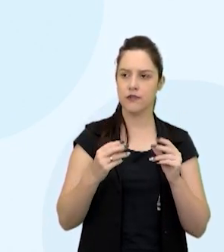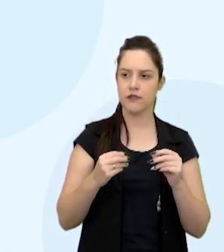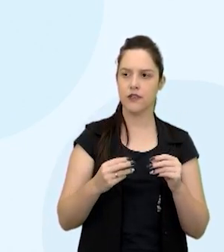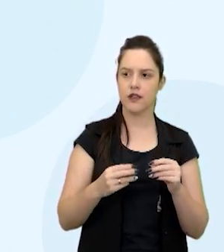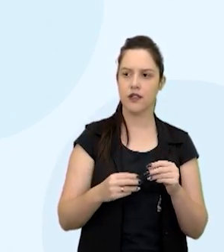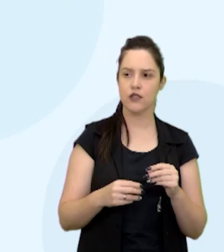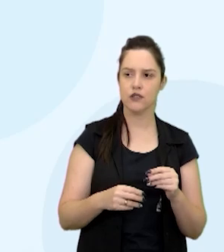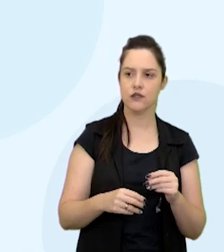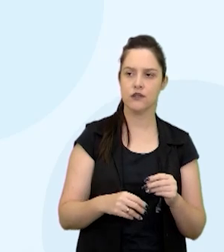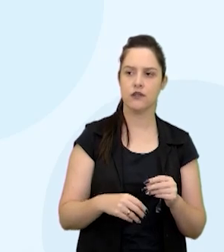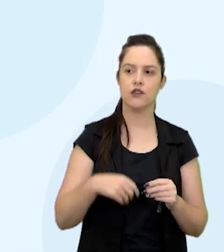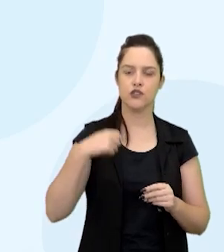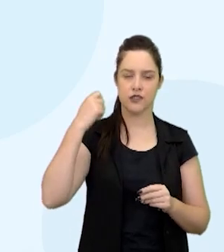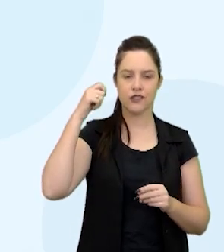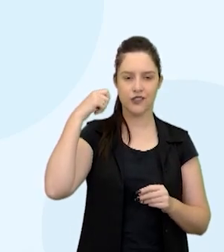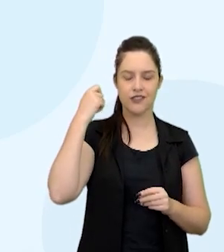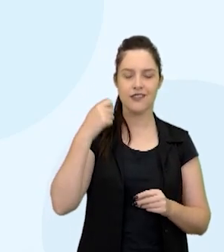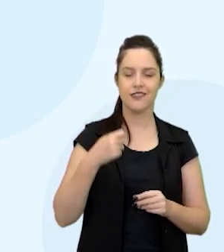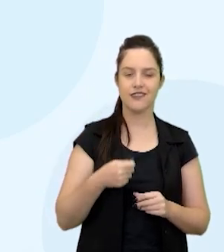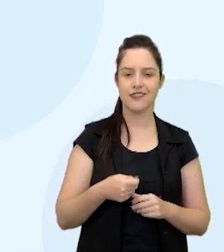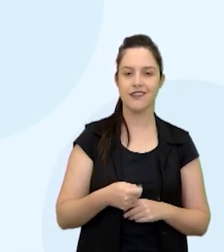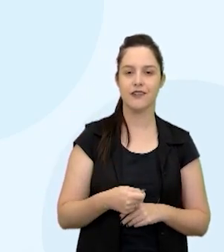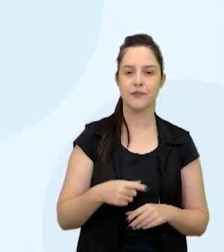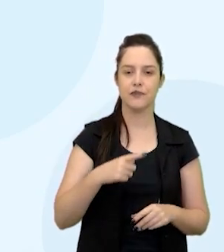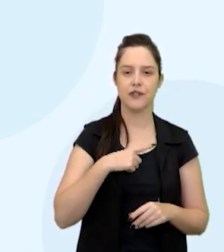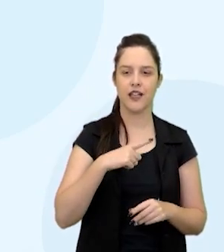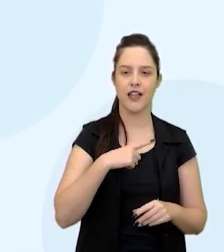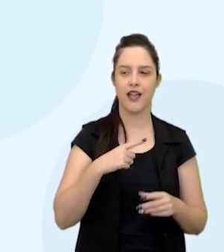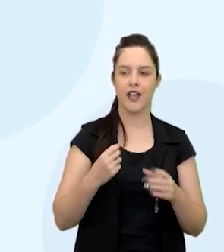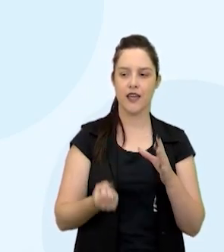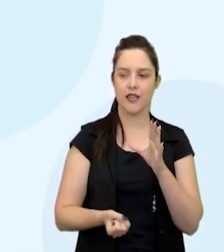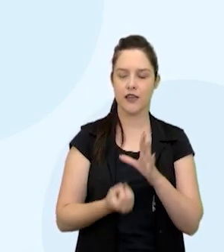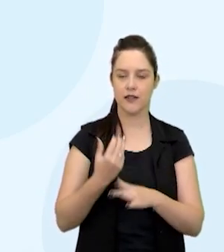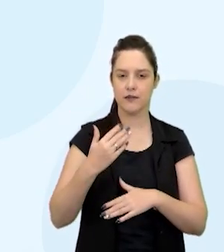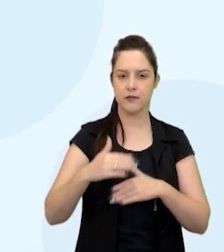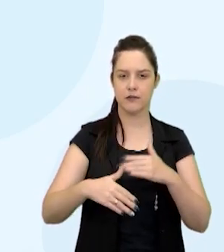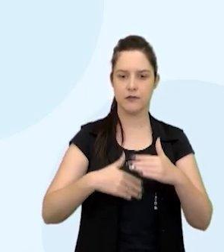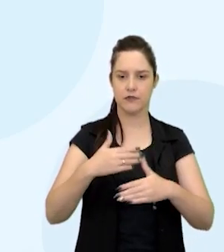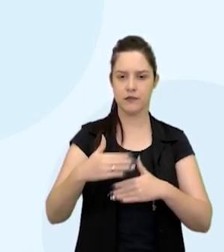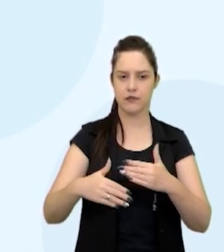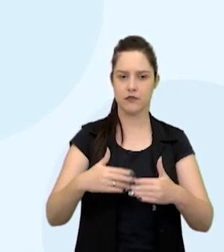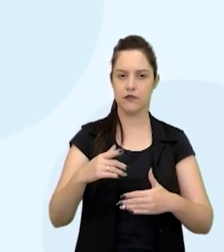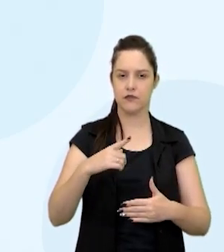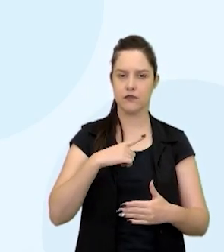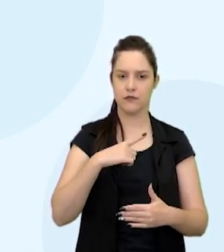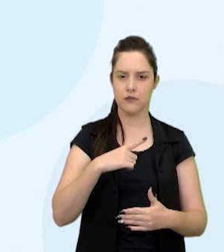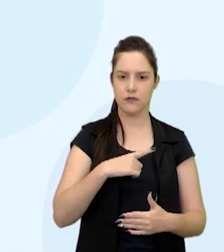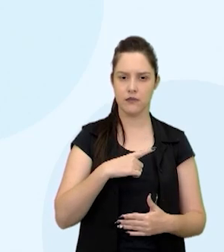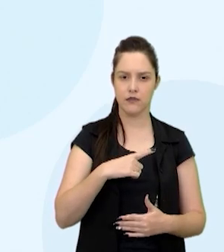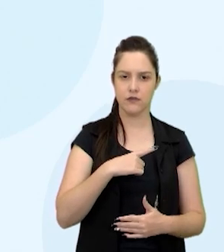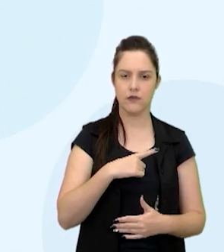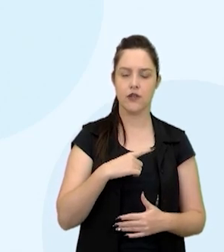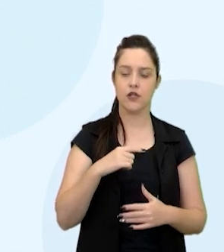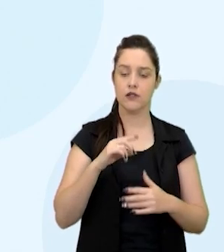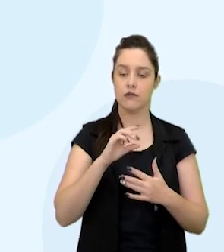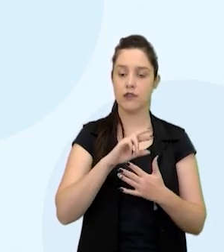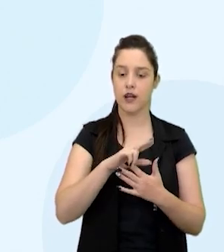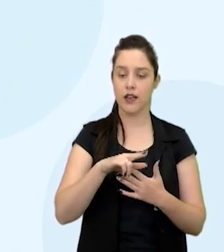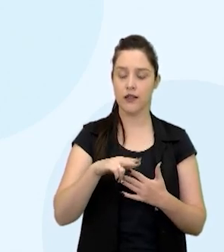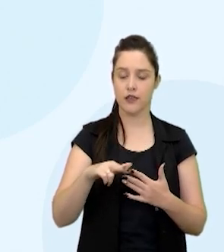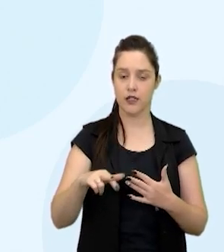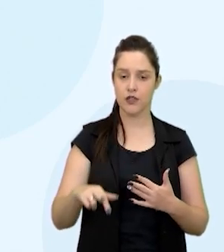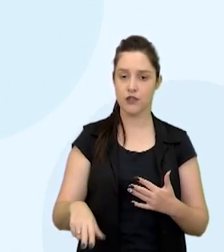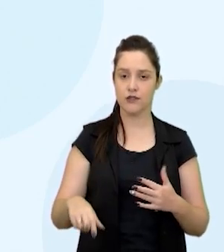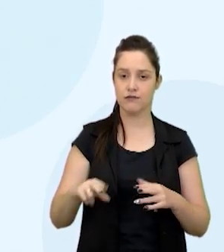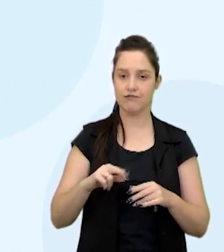conceito figurativo, ele traz a perspectiva acontecendo, né? Mas ele tem aí a sua característica embutida